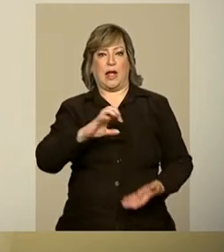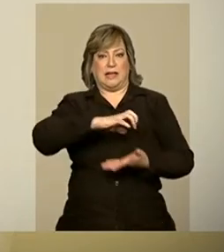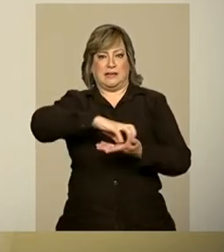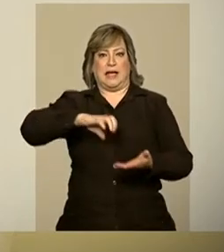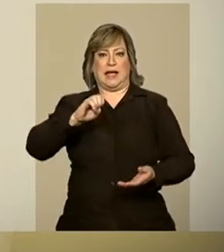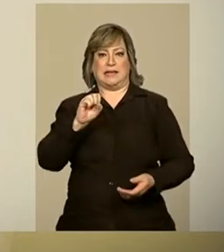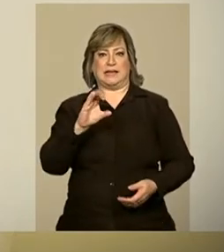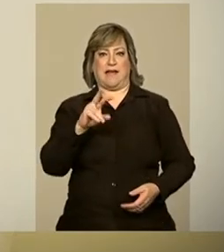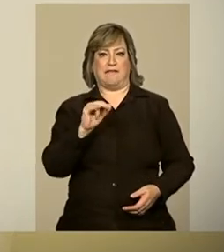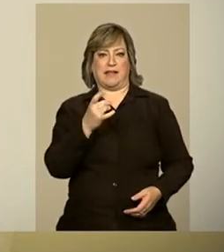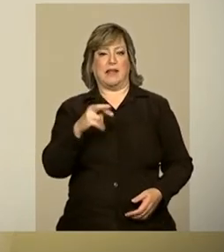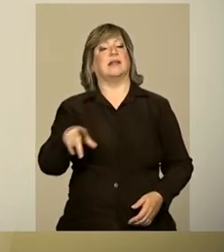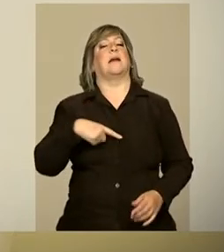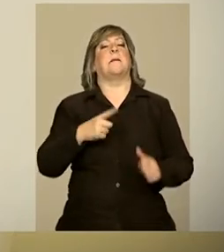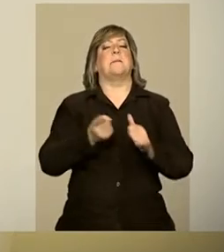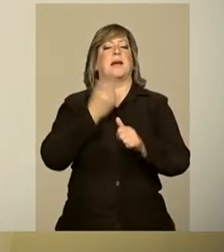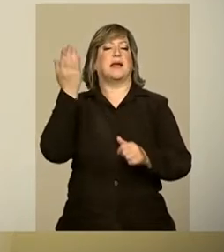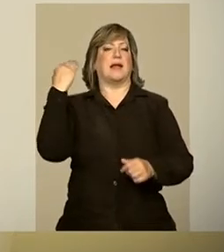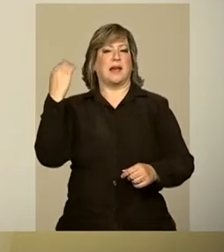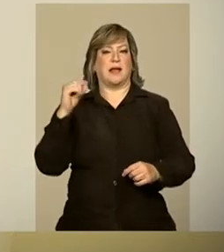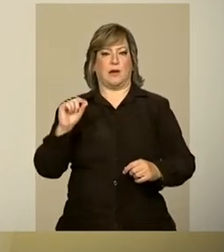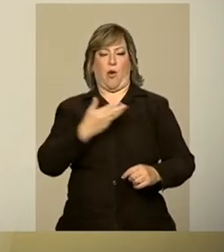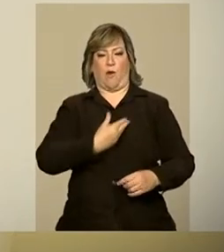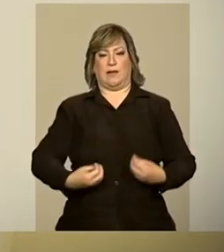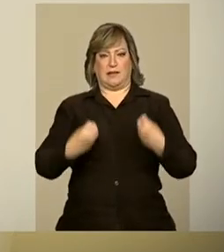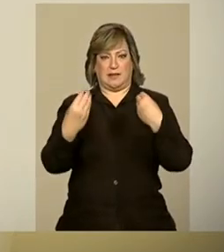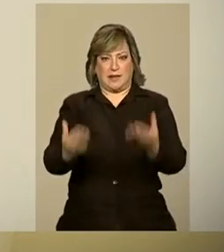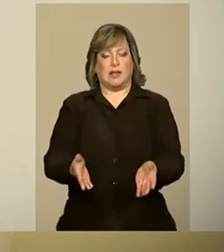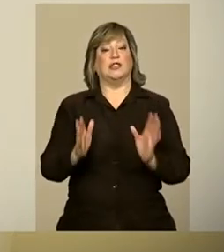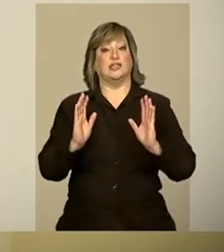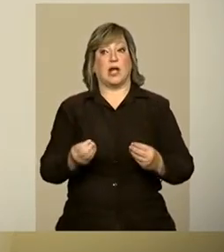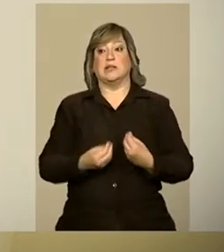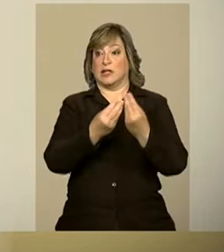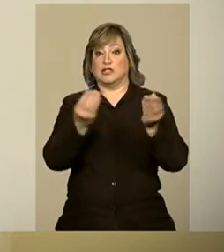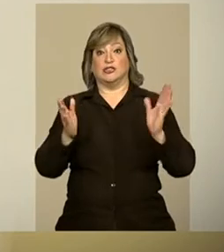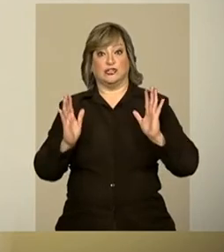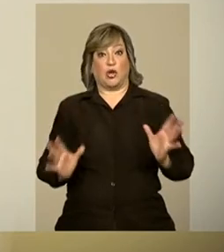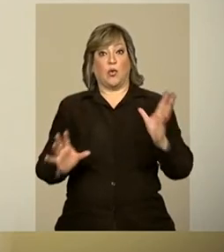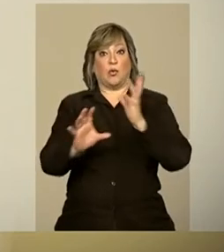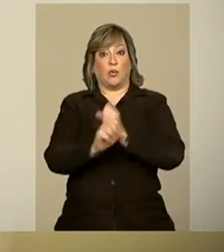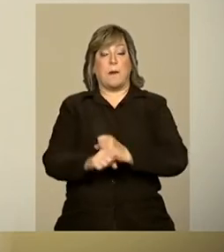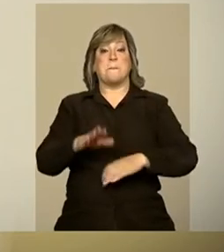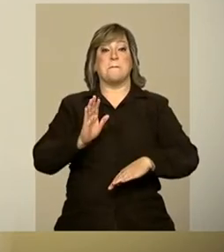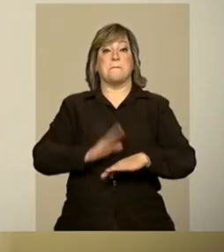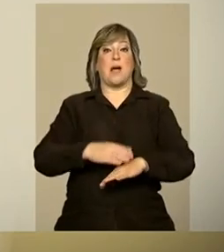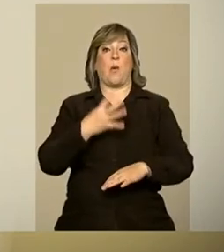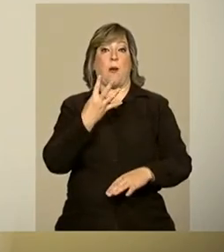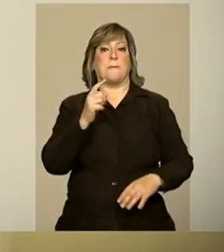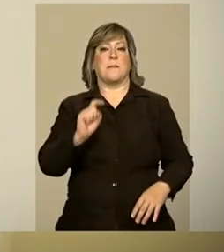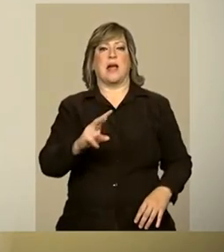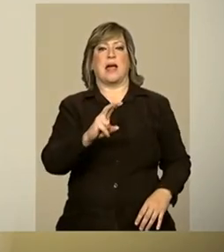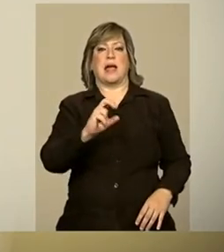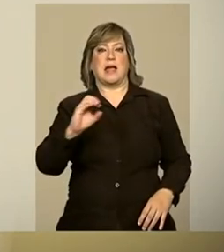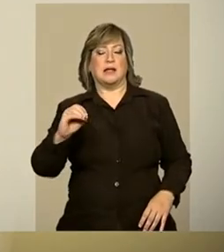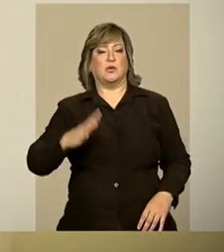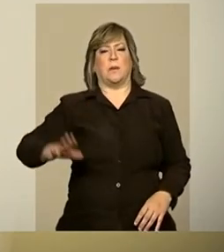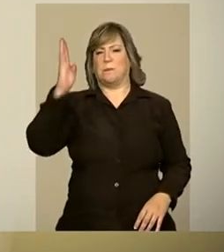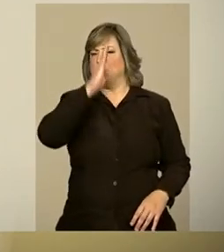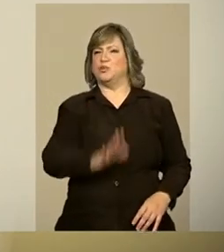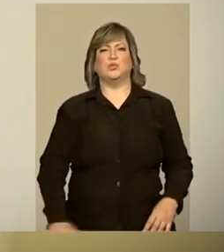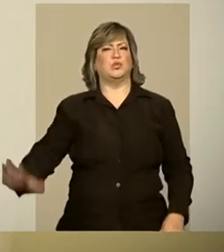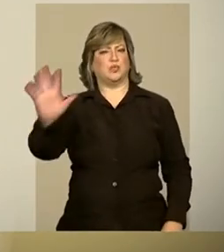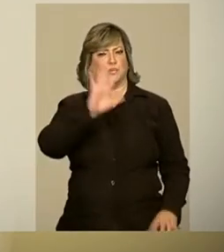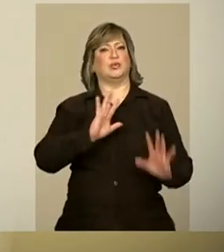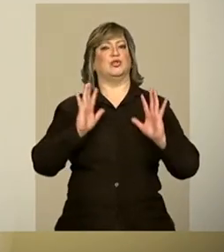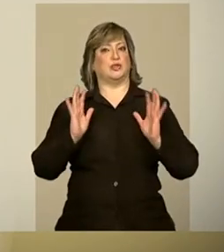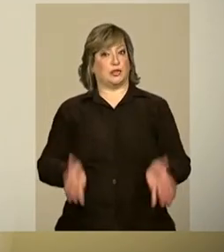primeiras máquinas que o governo começou a doar, já distribuímos mais de 4.500 no Brasil inteiro. Para